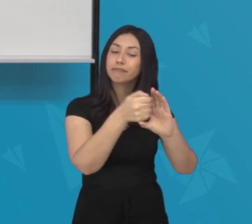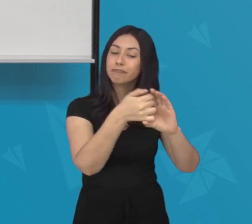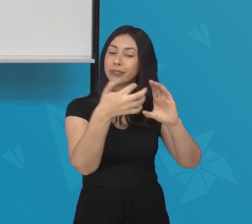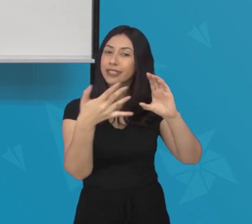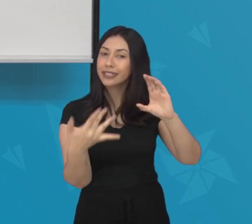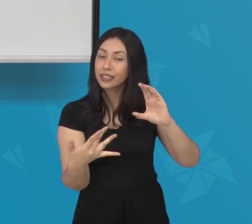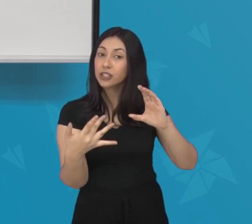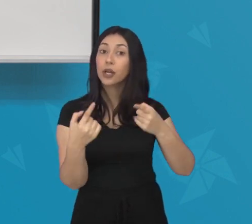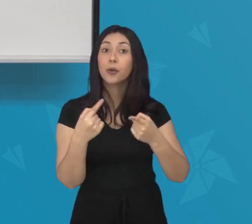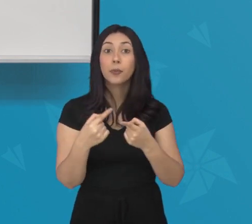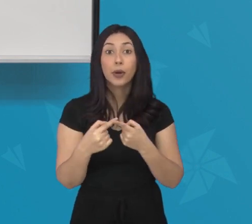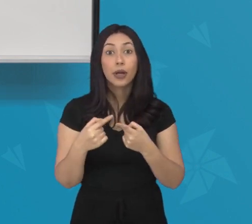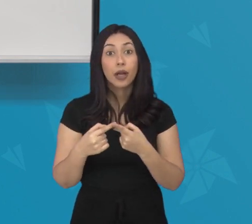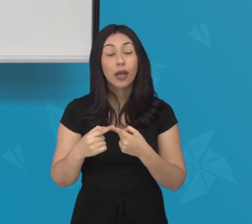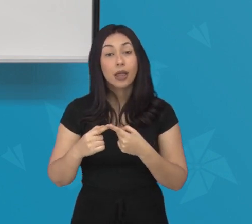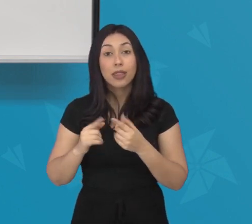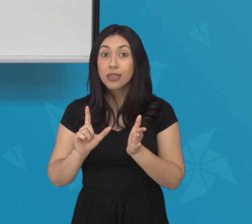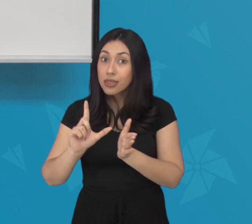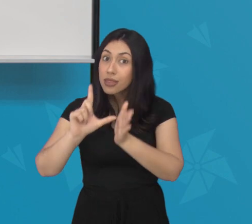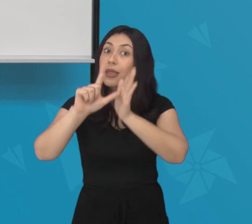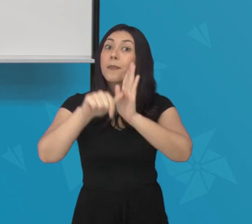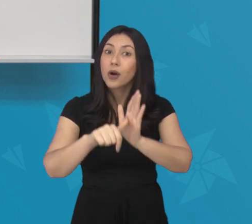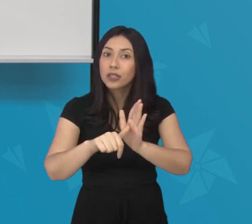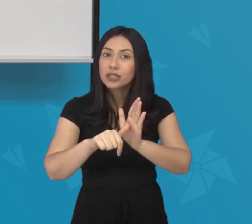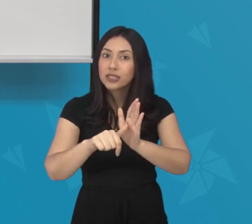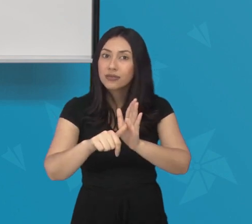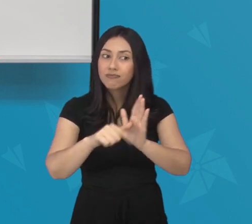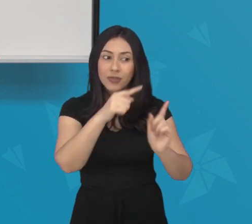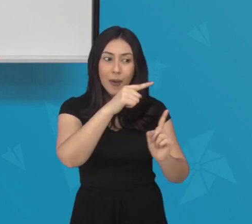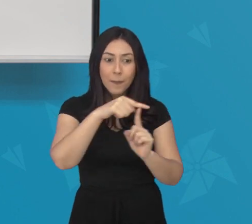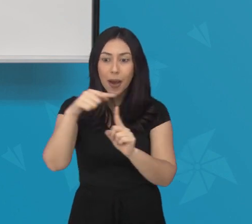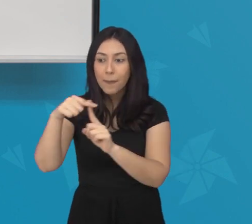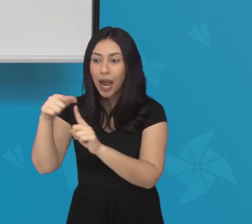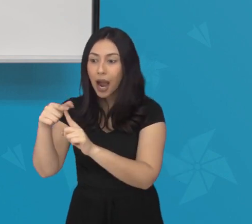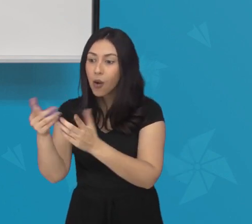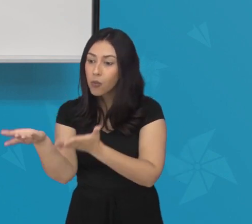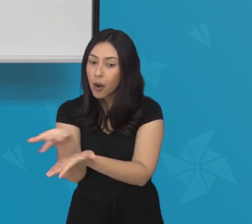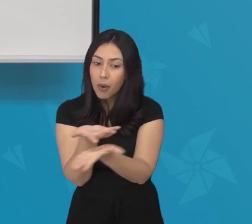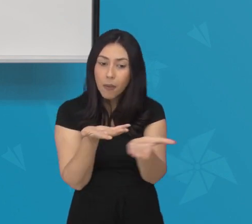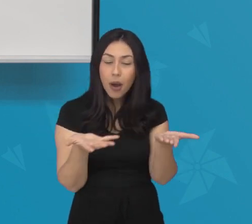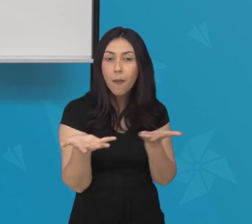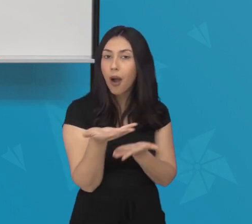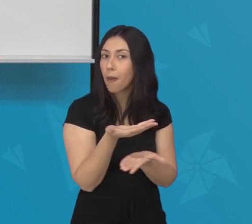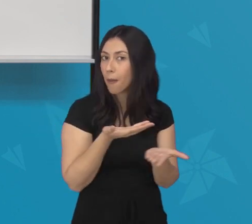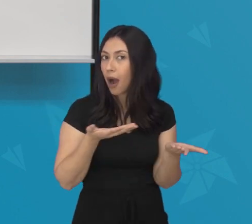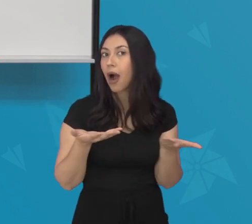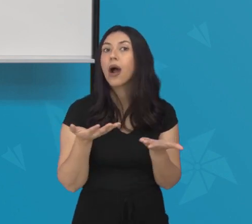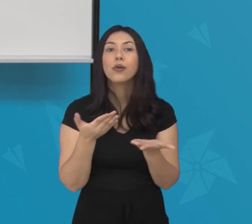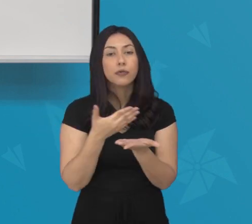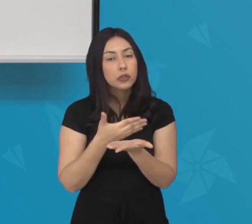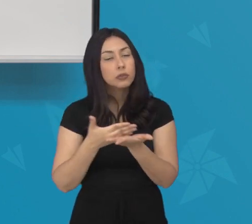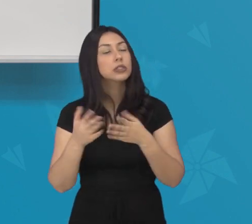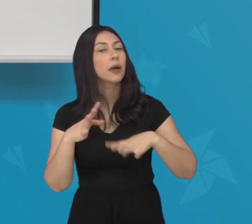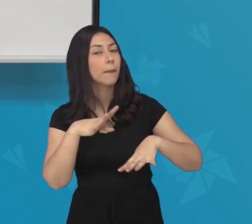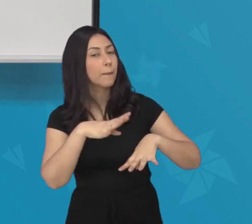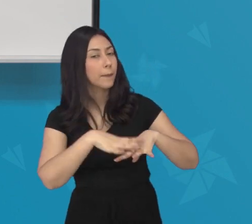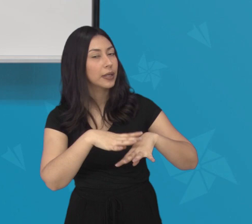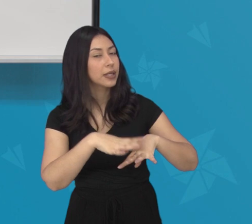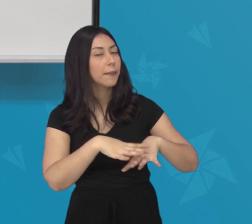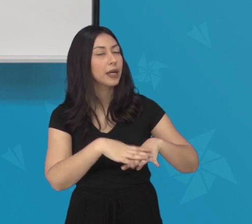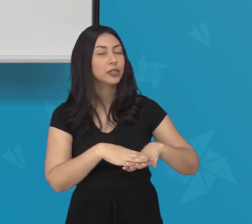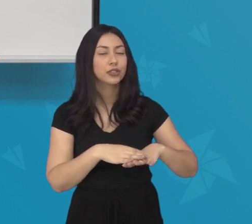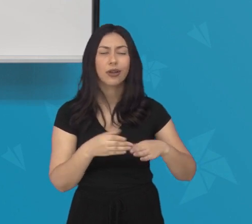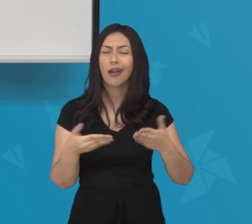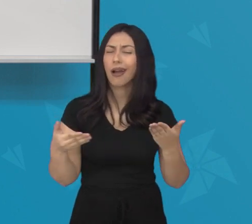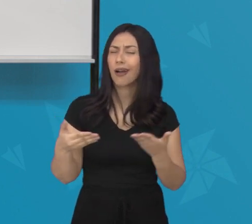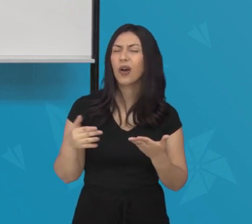delas, porque lá na frente elas vão começar a interagir entre si. A gente vai entrar mais na parte matemática e de cálculo e agora a gente vai